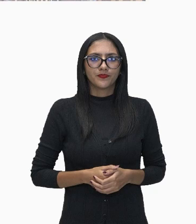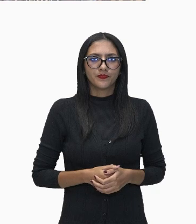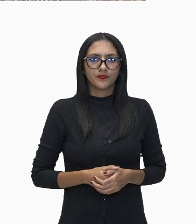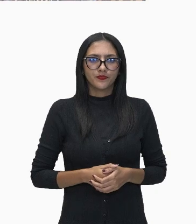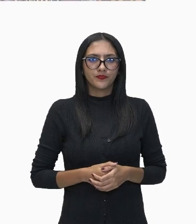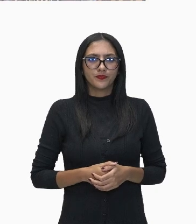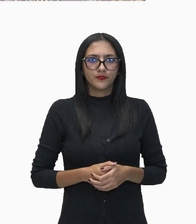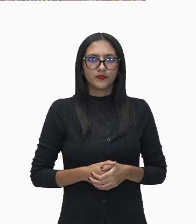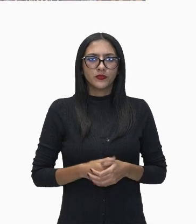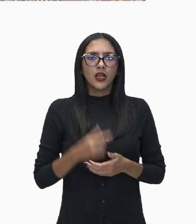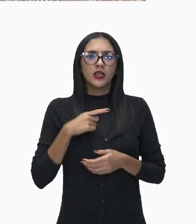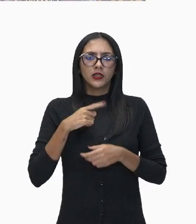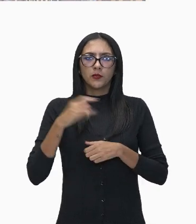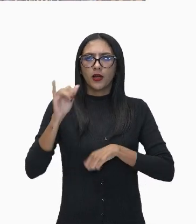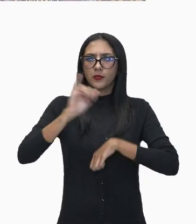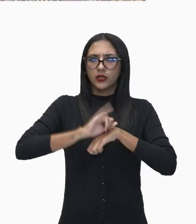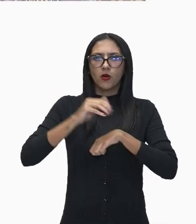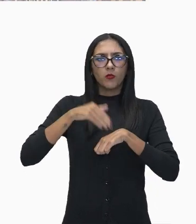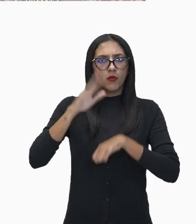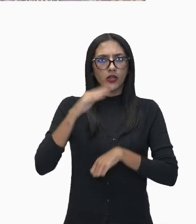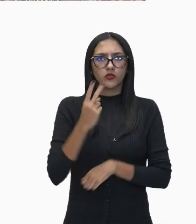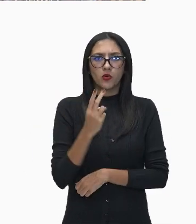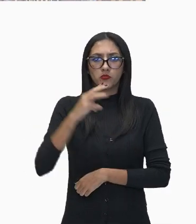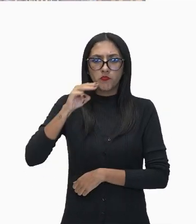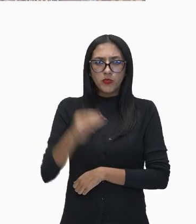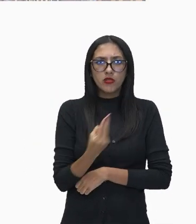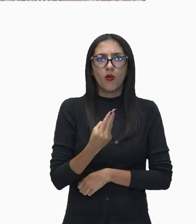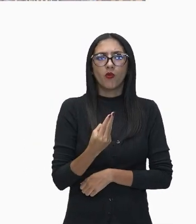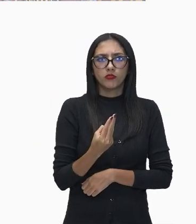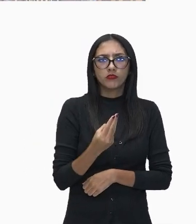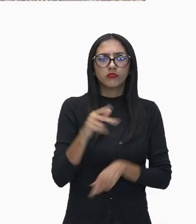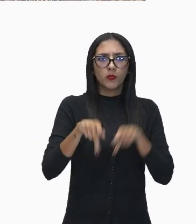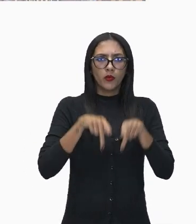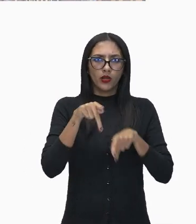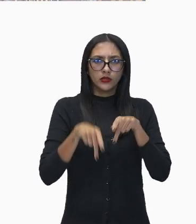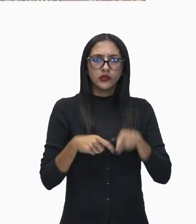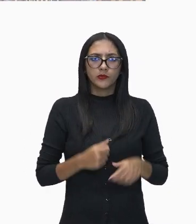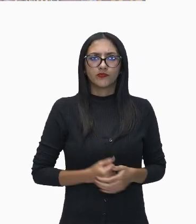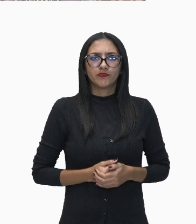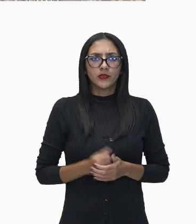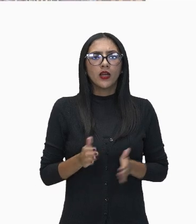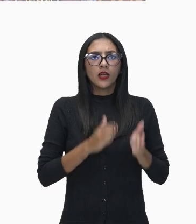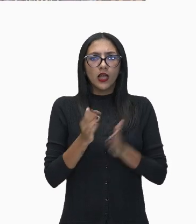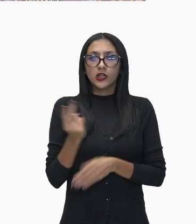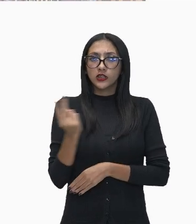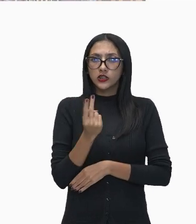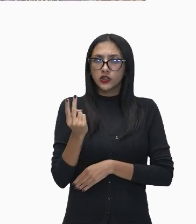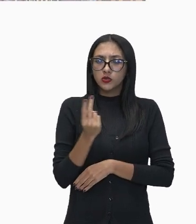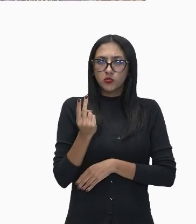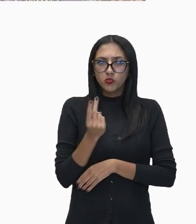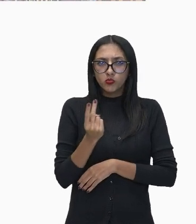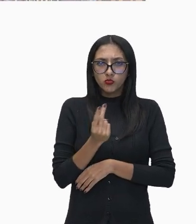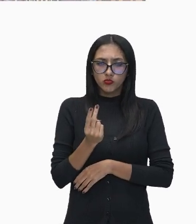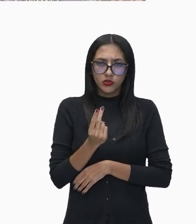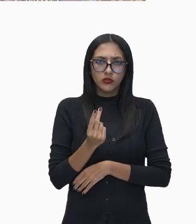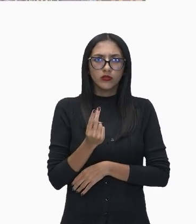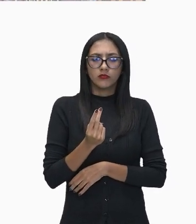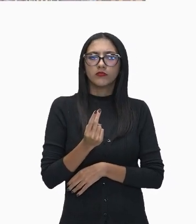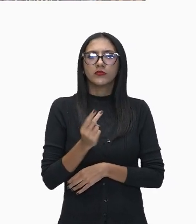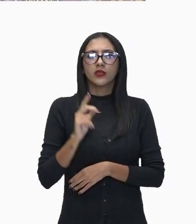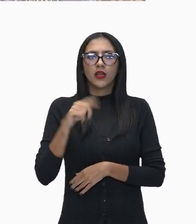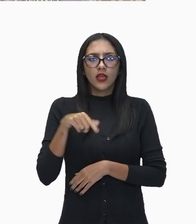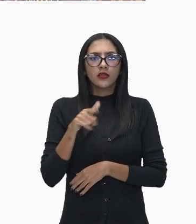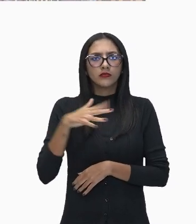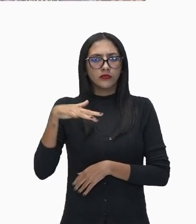mais de 2 milhões de habitantes, que é Manaus, e a segunda maior cidade do estado do Amazonas, em termos populacionais, ela